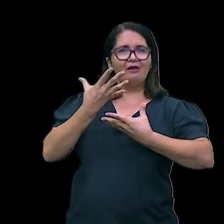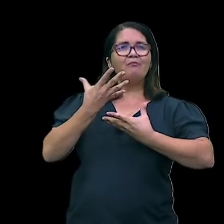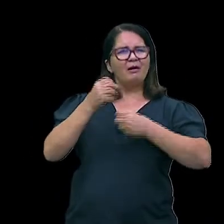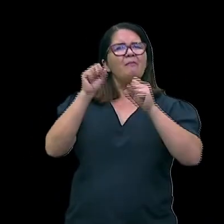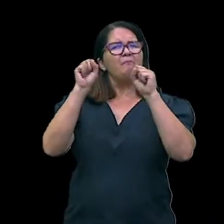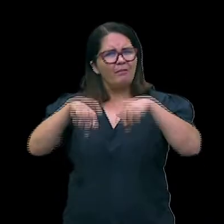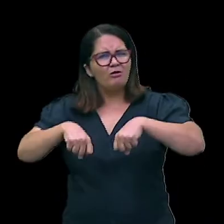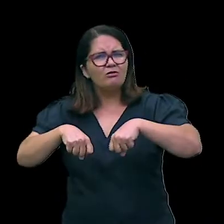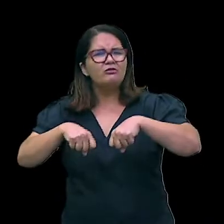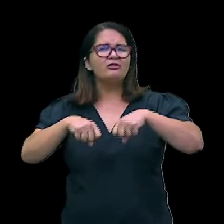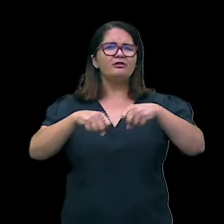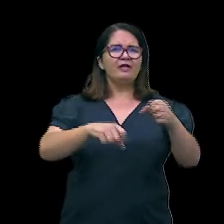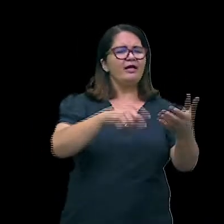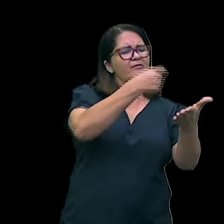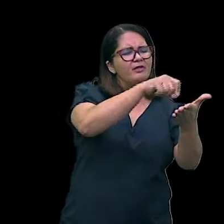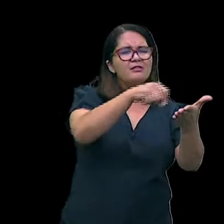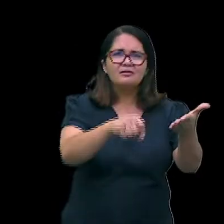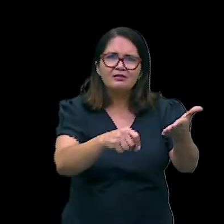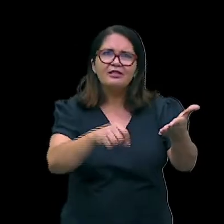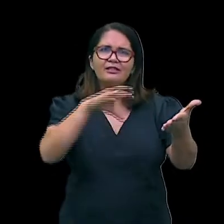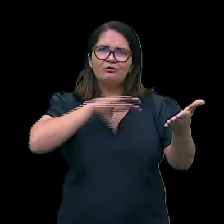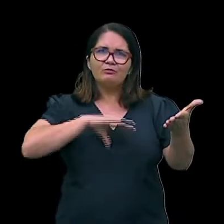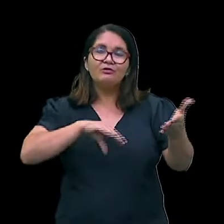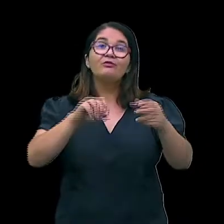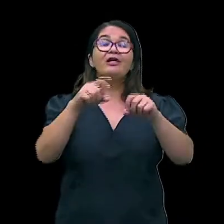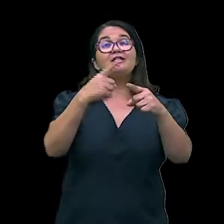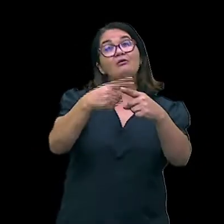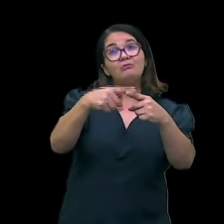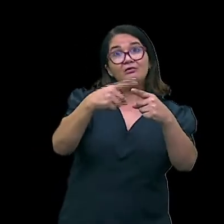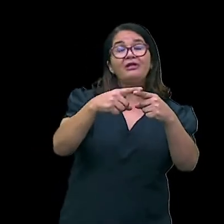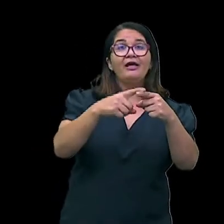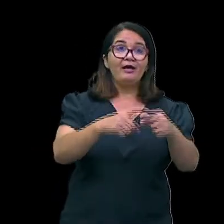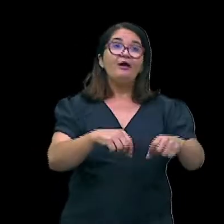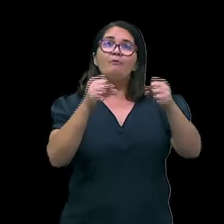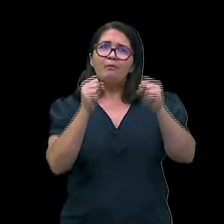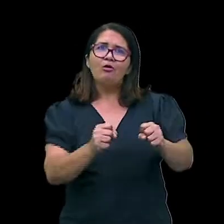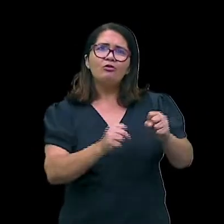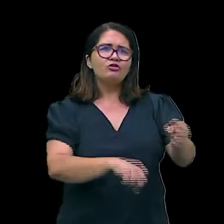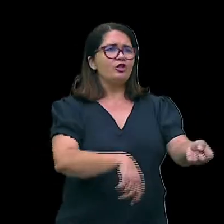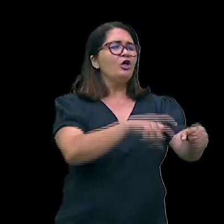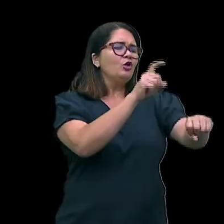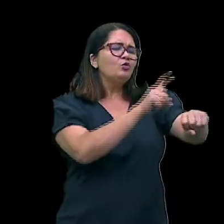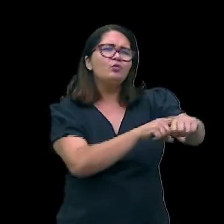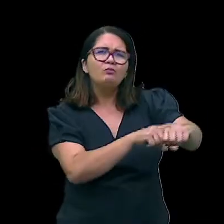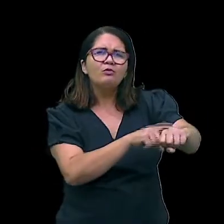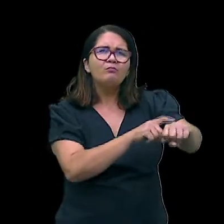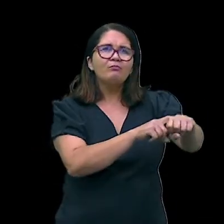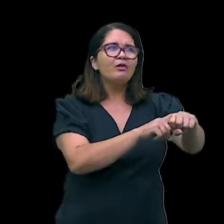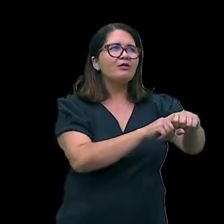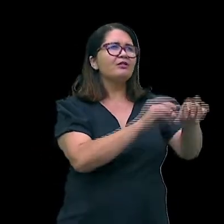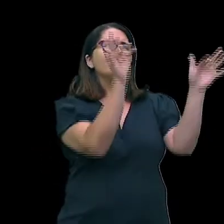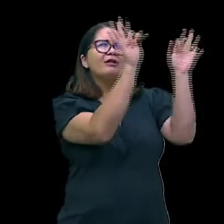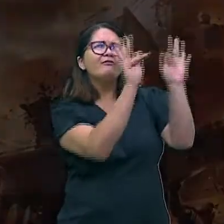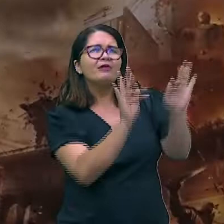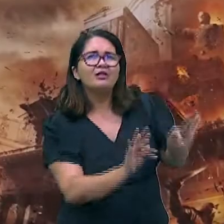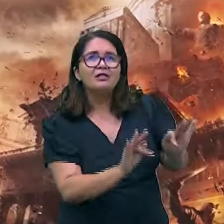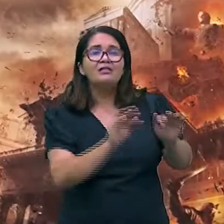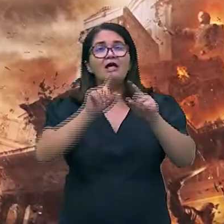por isso, está acompanhada da tristeza, gerada pela lembrança de sua